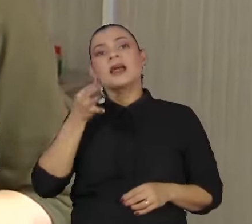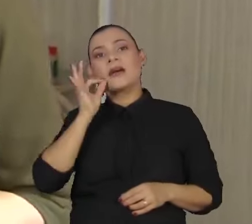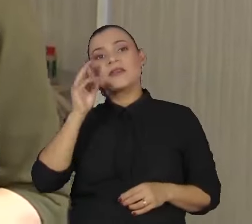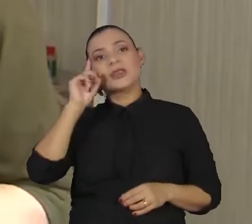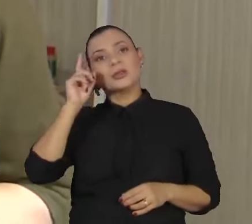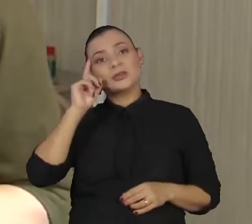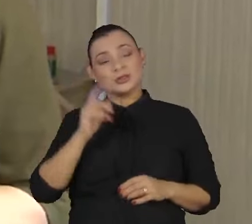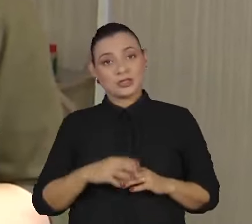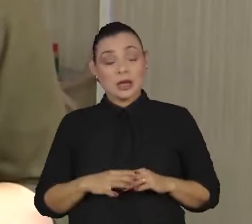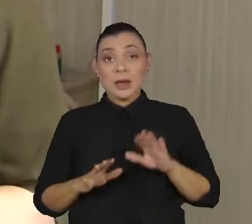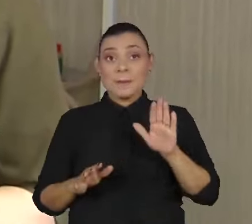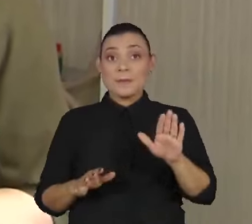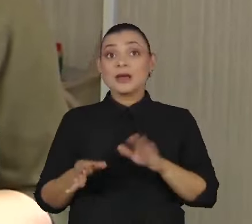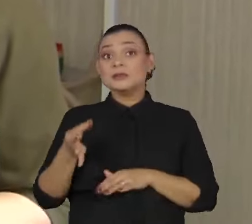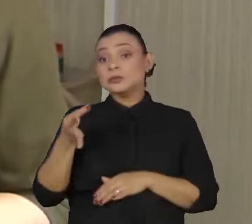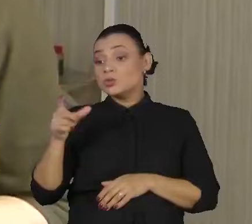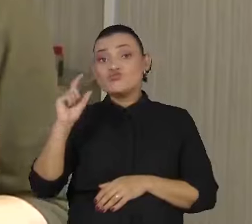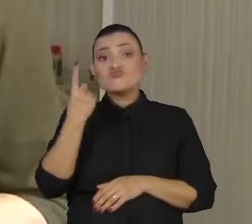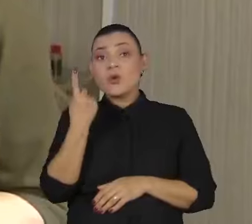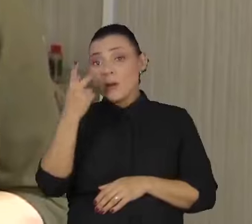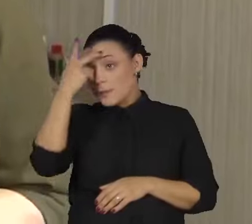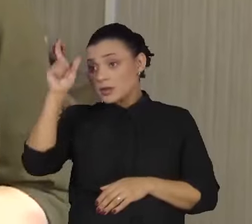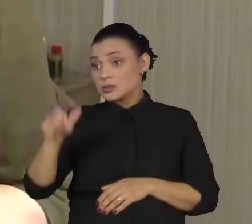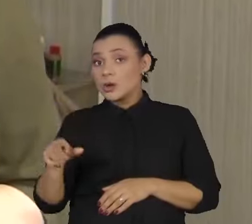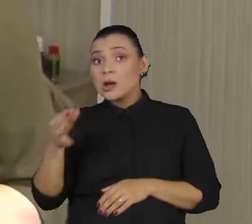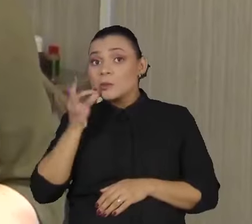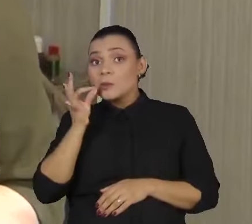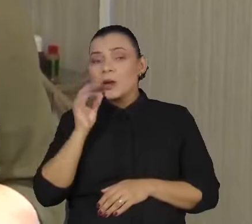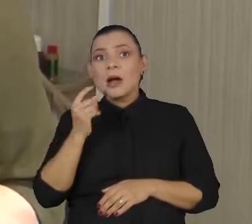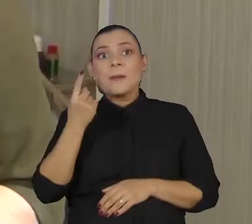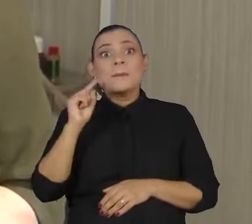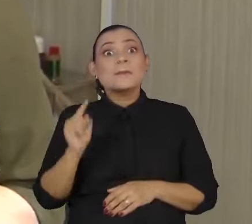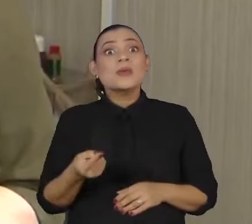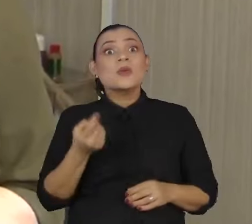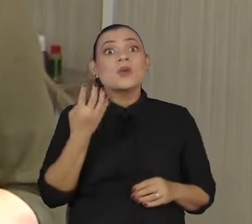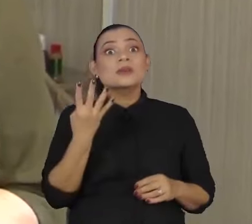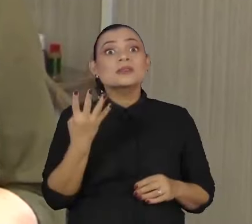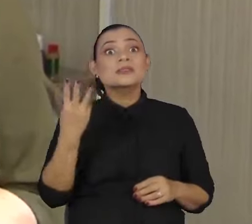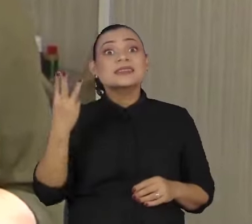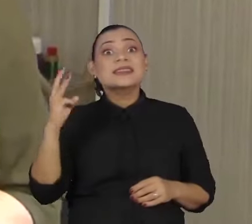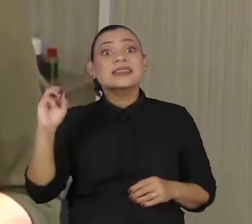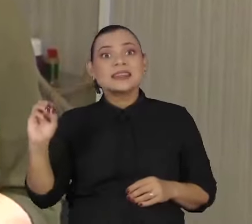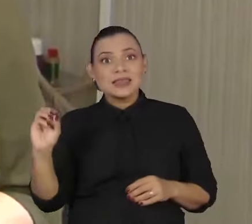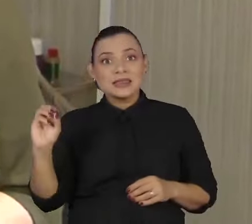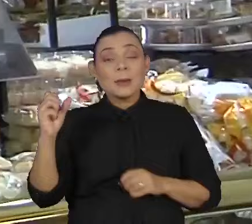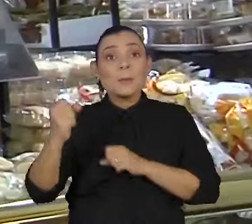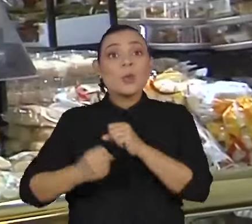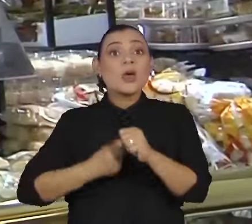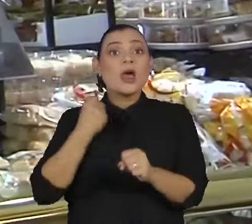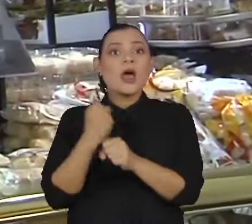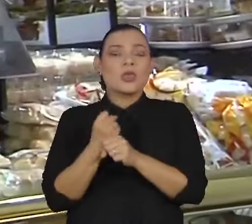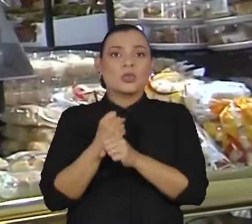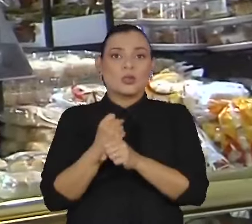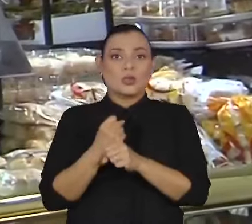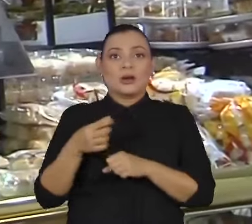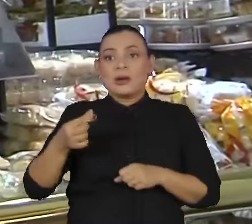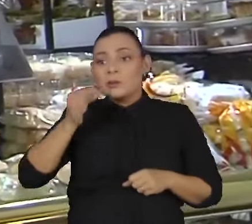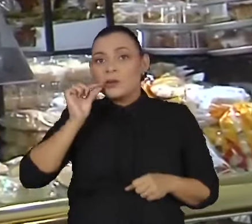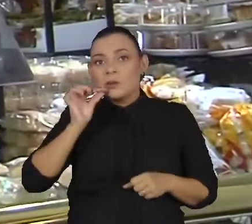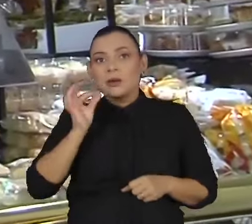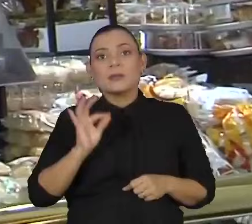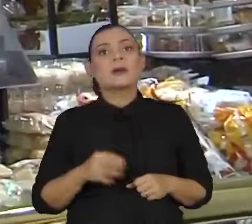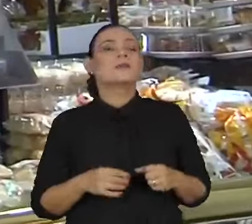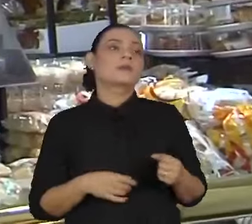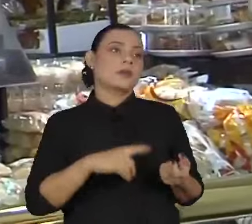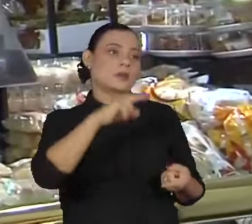regularmente, sendo que o consumo de uma única pessoa pode chegar a 1.430 xícaras por ano. Pelo menos aí uma garrafa de café